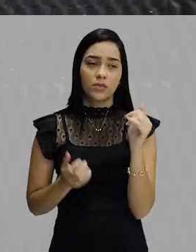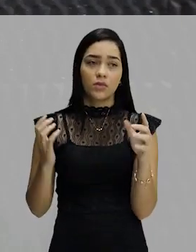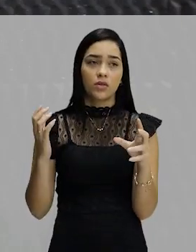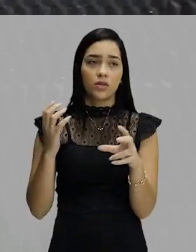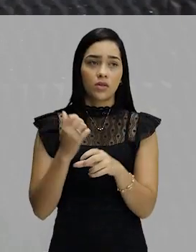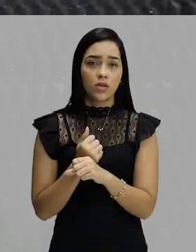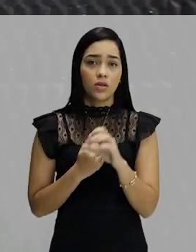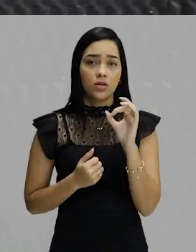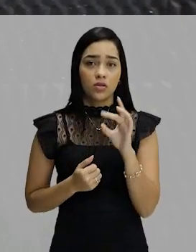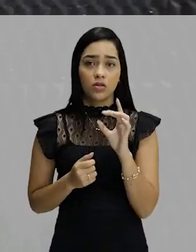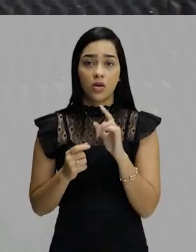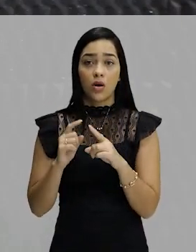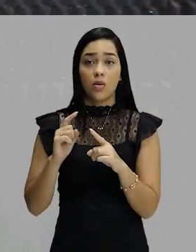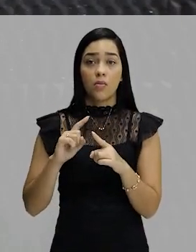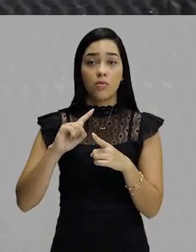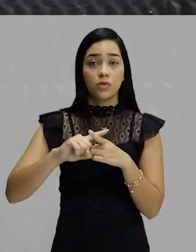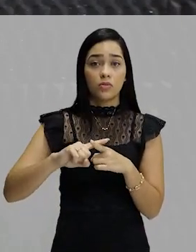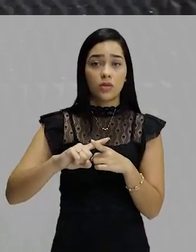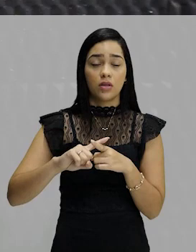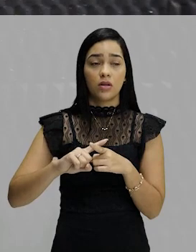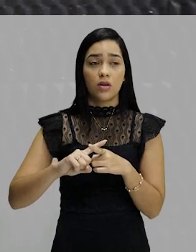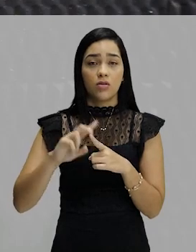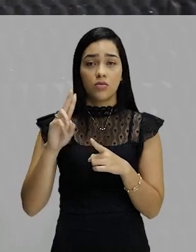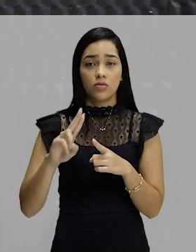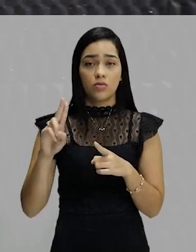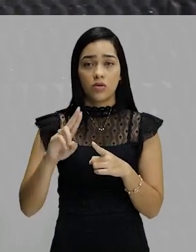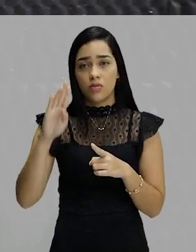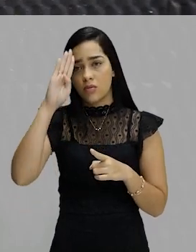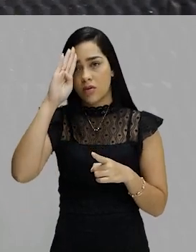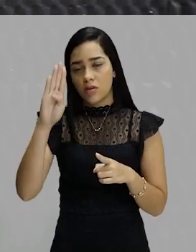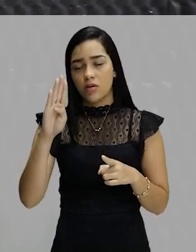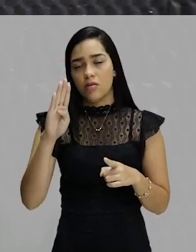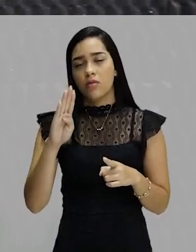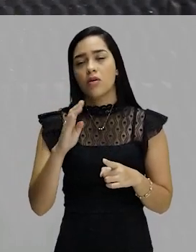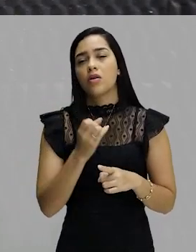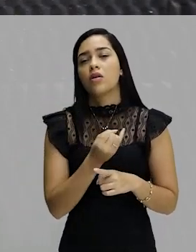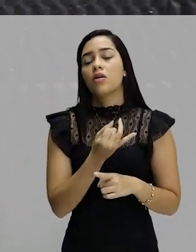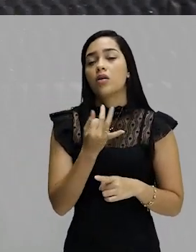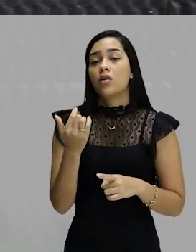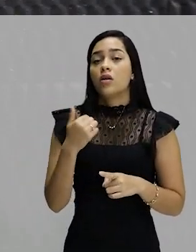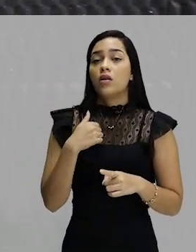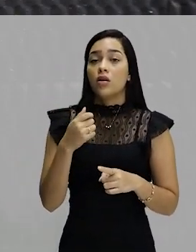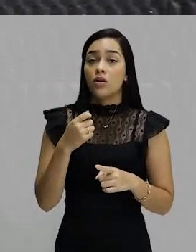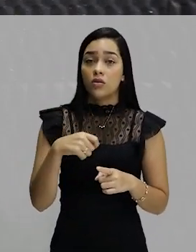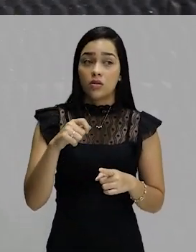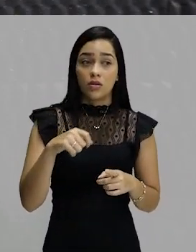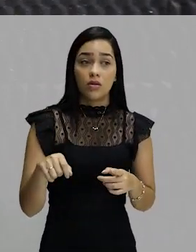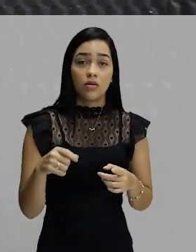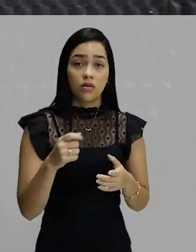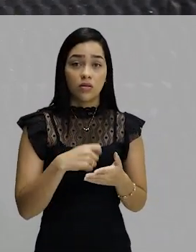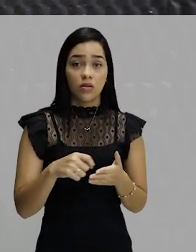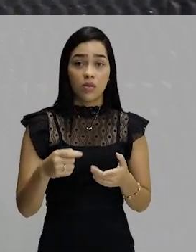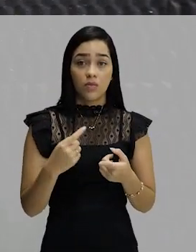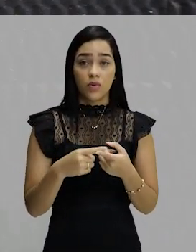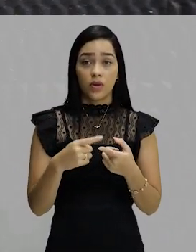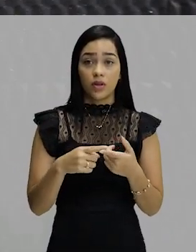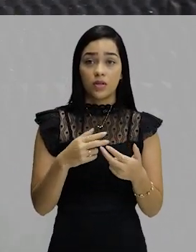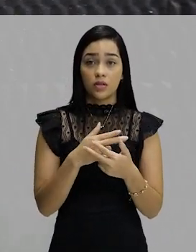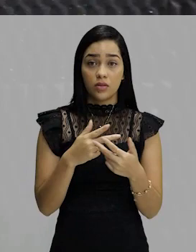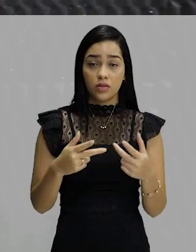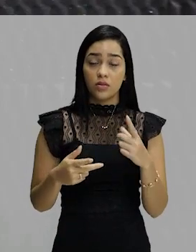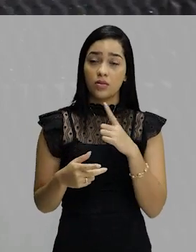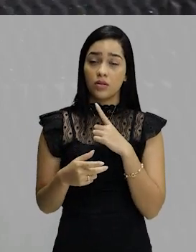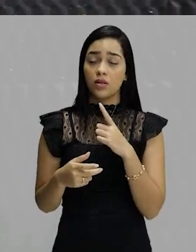total, basta você multiplicar, usar o princípio fundamental da contagem. Eu vou escrever dessa maneira, porque muitas opções deixam na